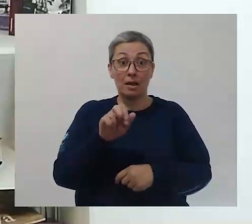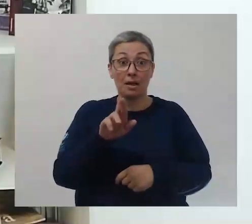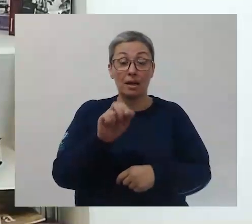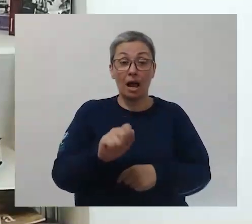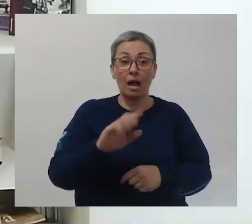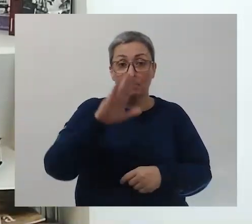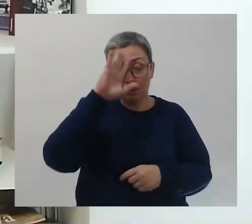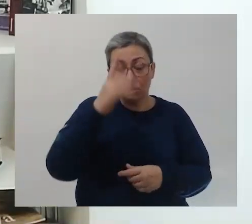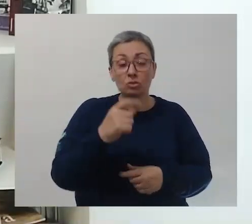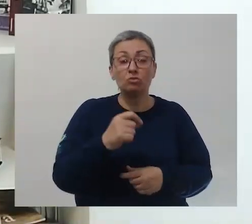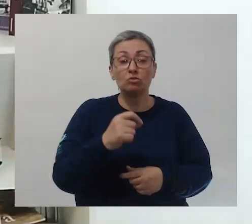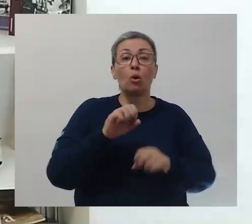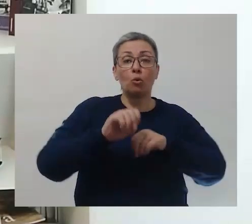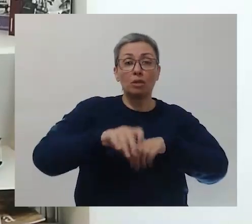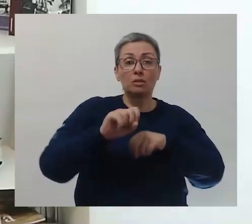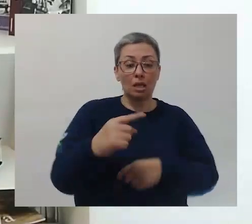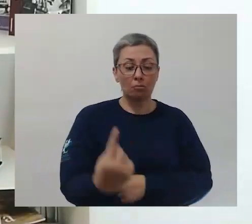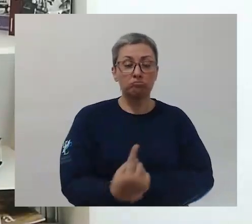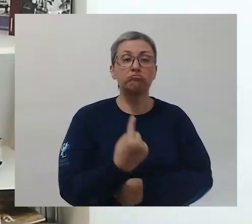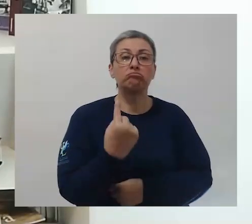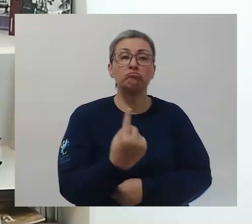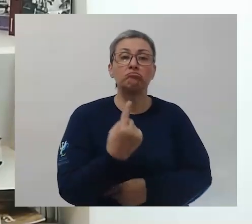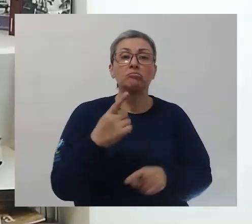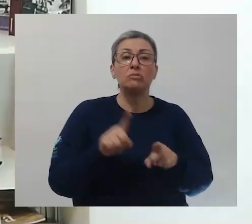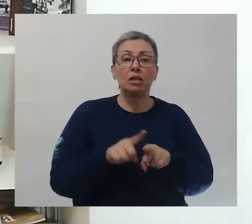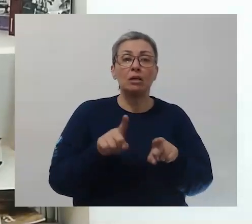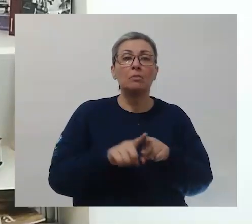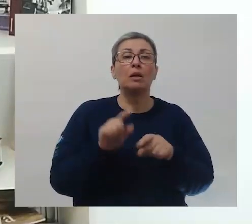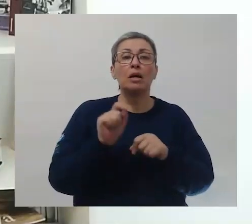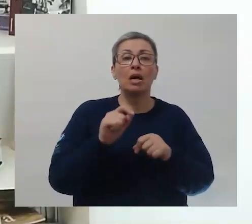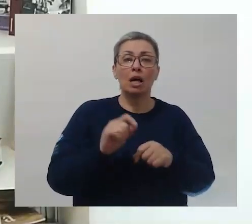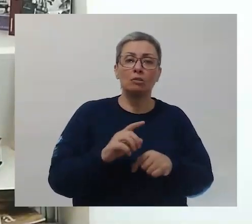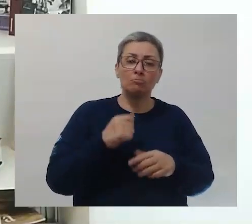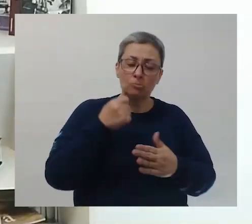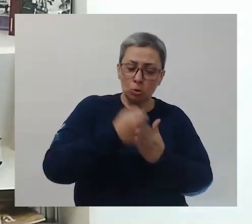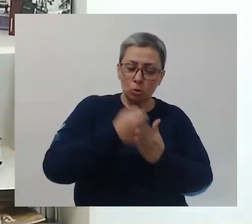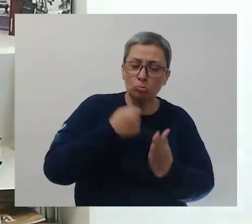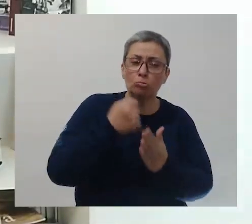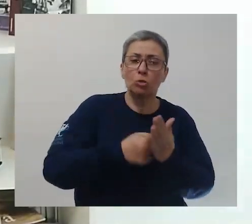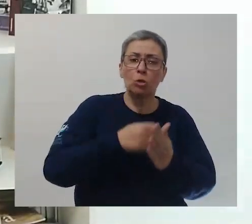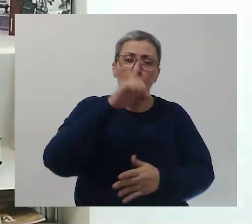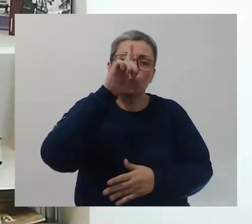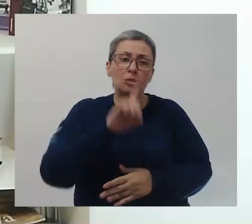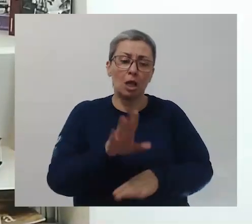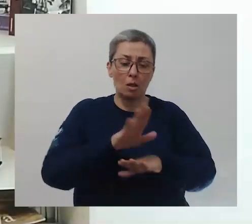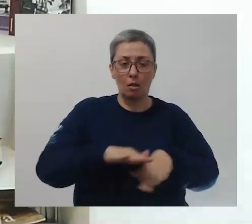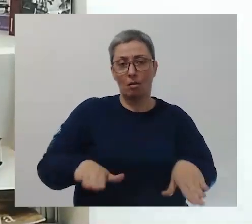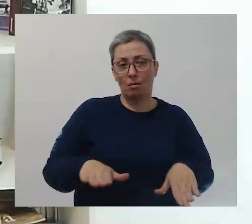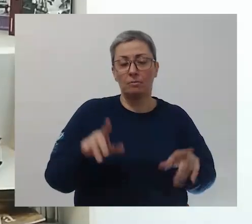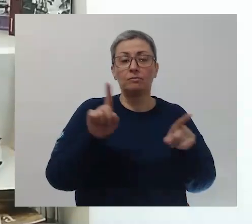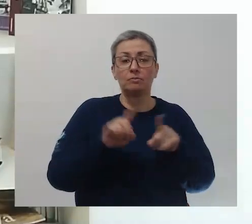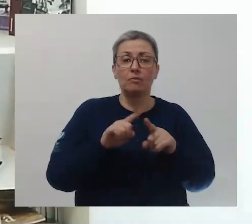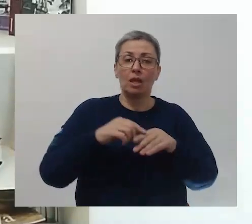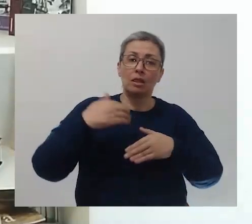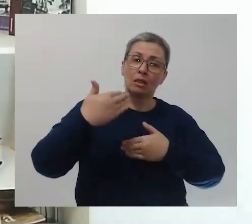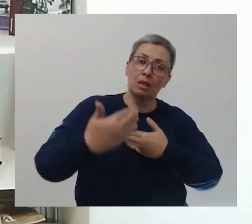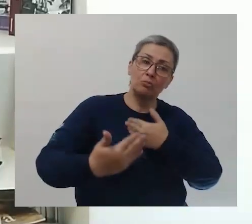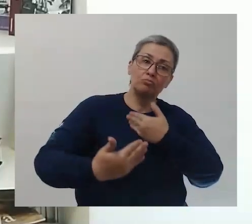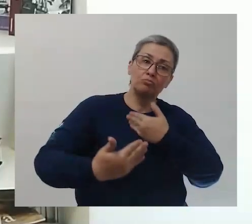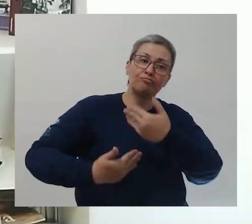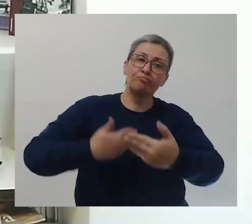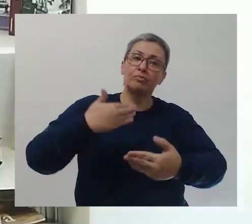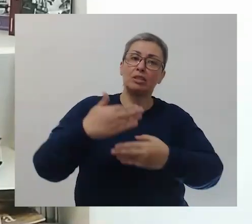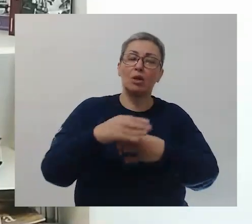Henry decidiu ensinar Ruby sozinha, também lutando pelos direitos da Little Girl. Com o passar do